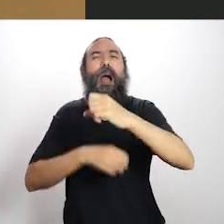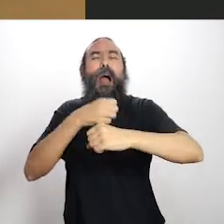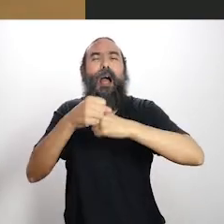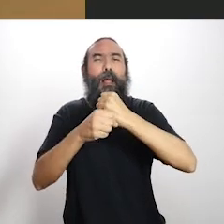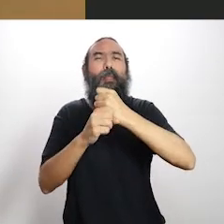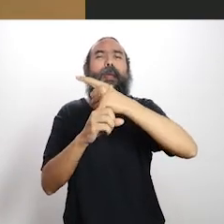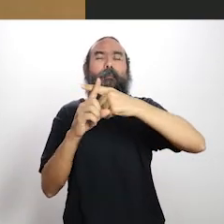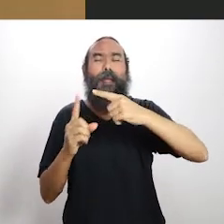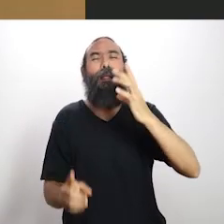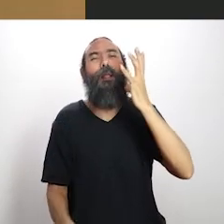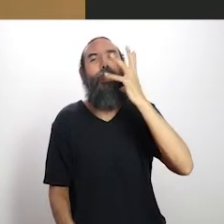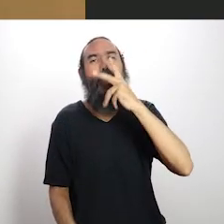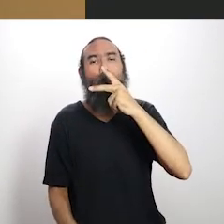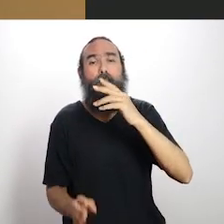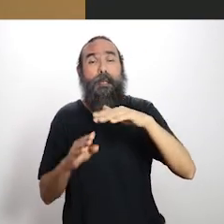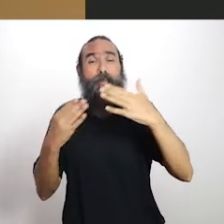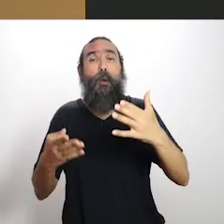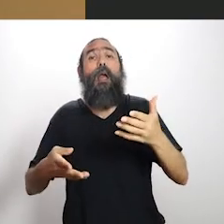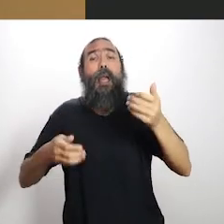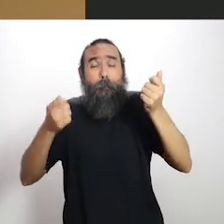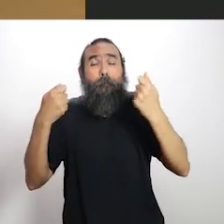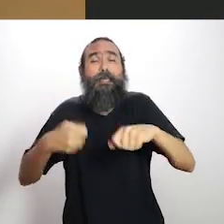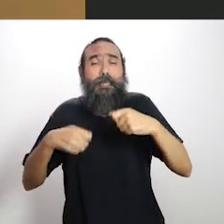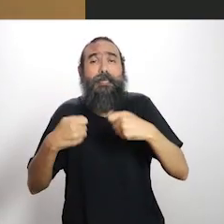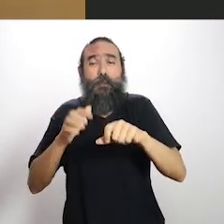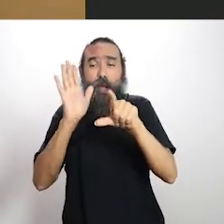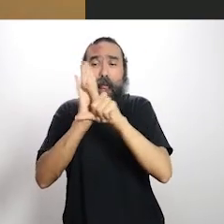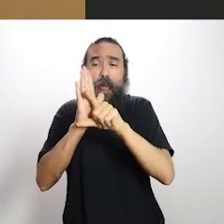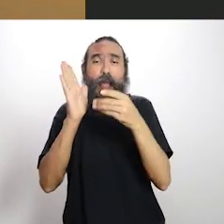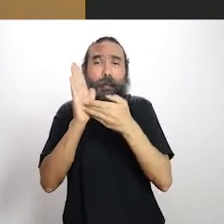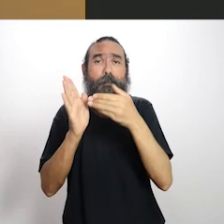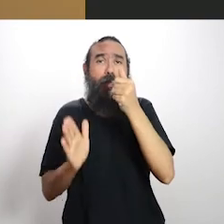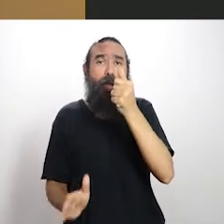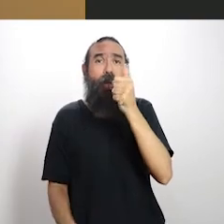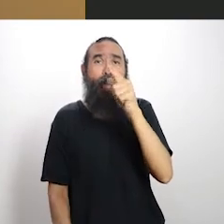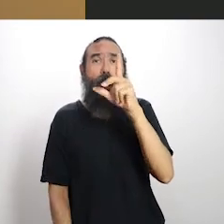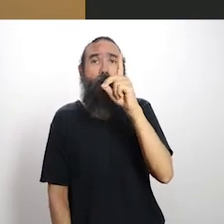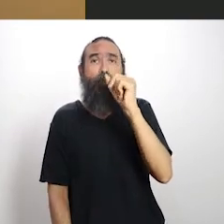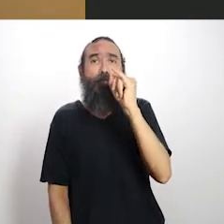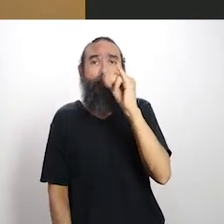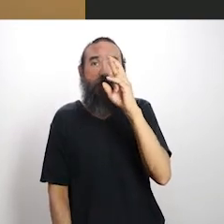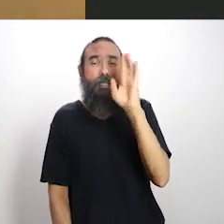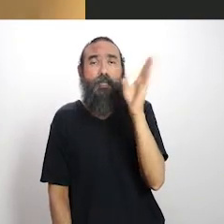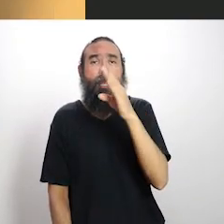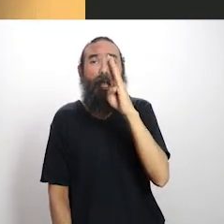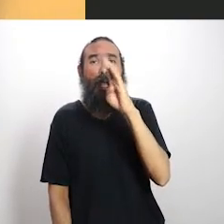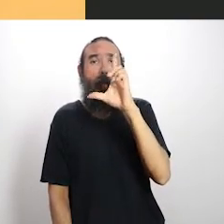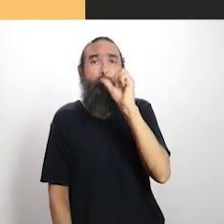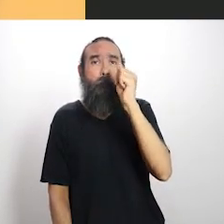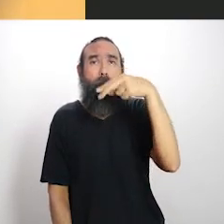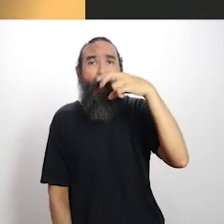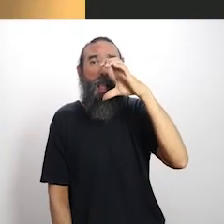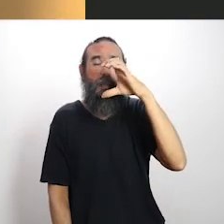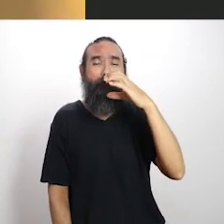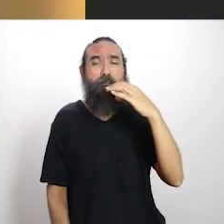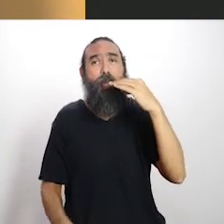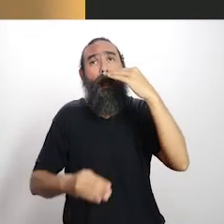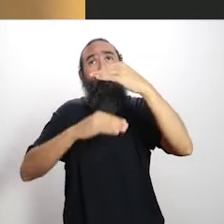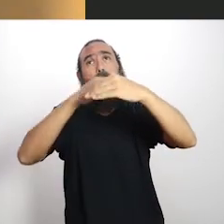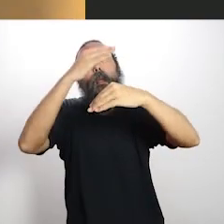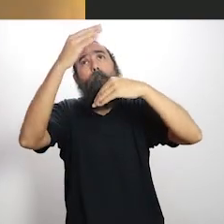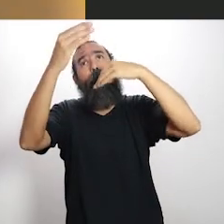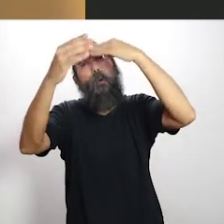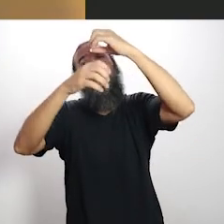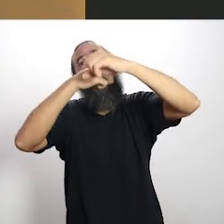complemento então quem não fez bem feito os municípios que tiveram problema os municípios que não conseguiram aplicar os